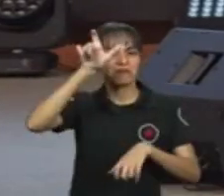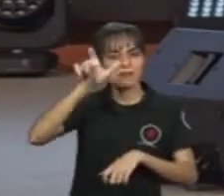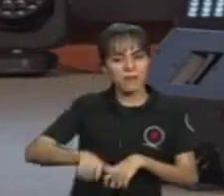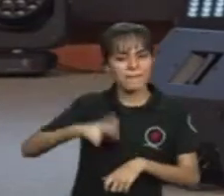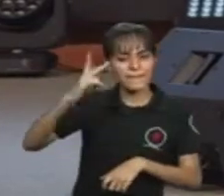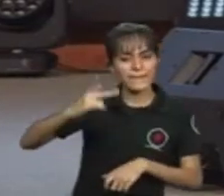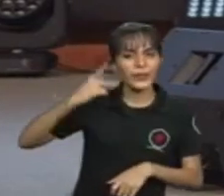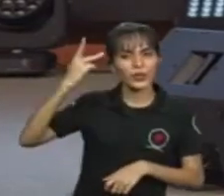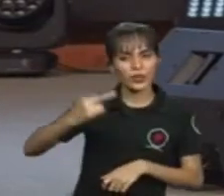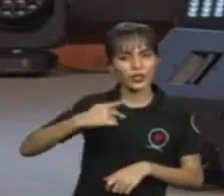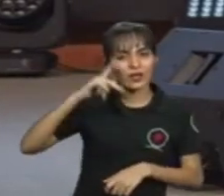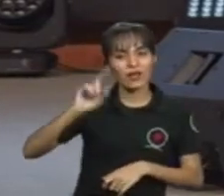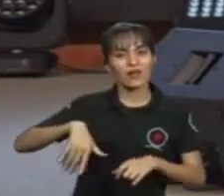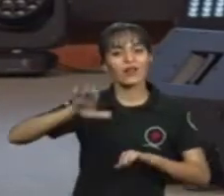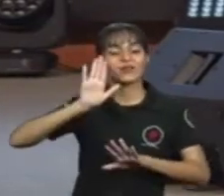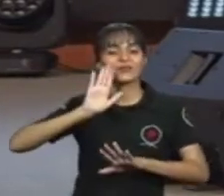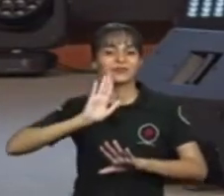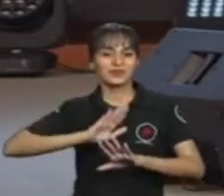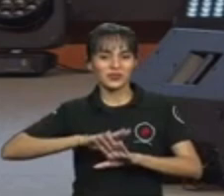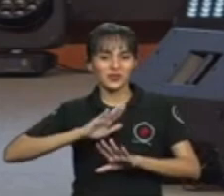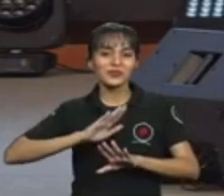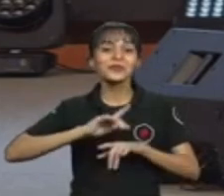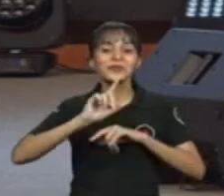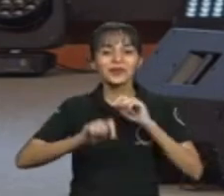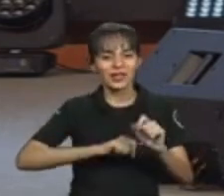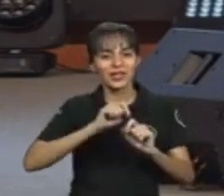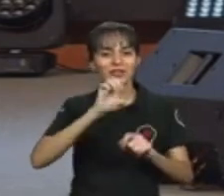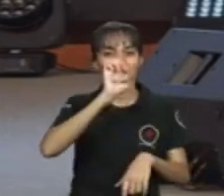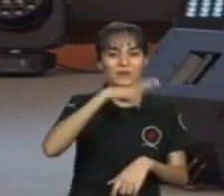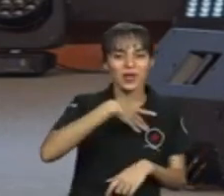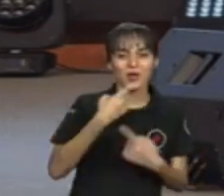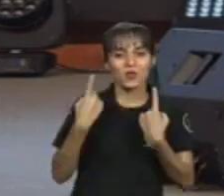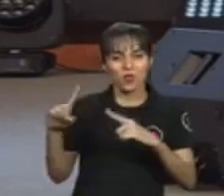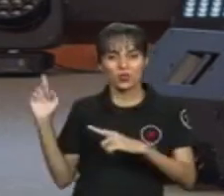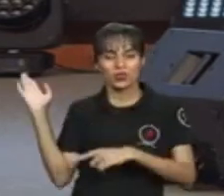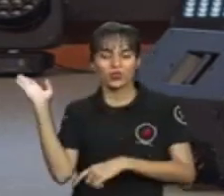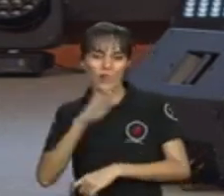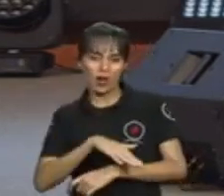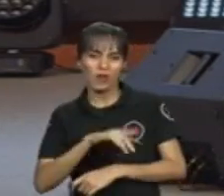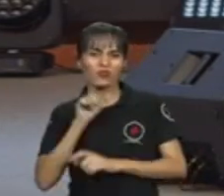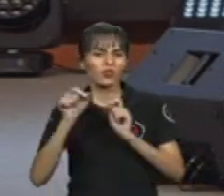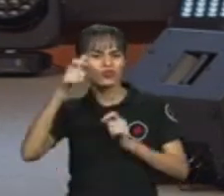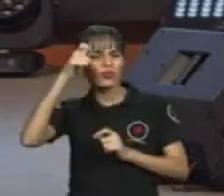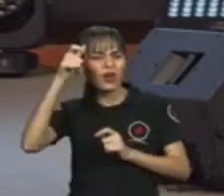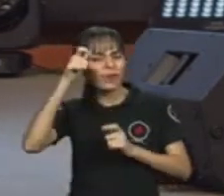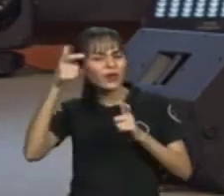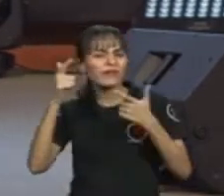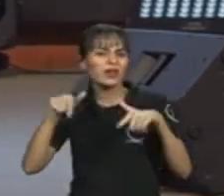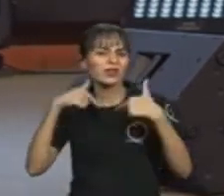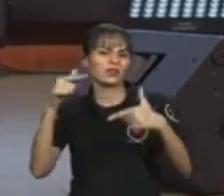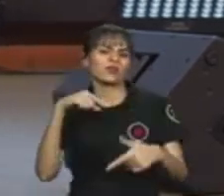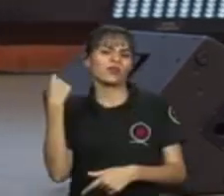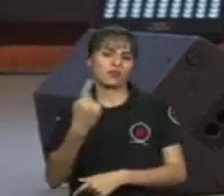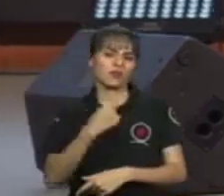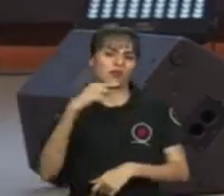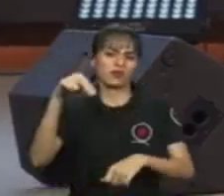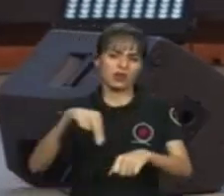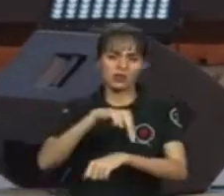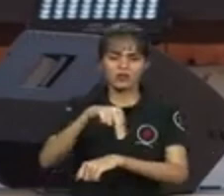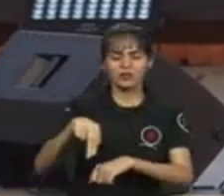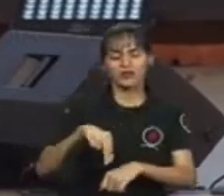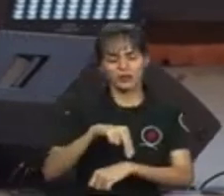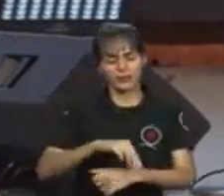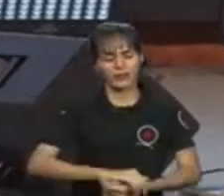é sobre uma ideologia do bem contra o mal. É sobre o que Satanás quer fazer com a nossa nação. E nós oramos tanto,